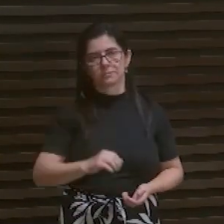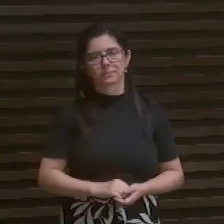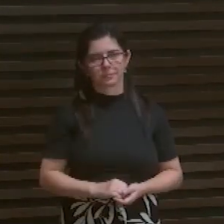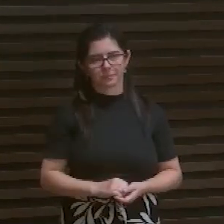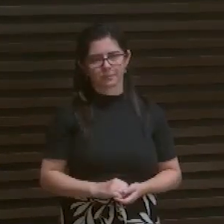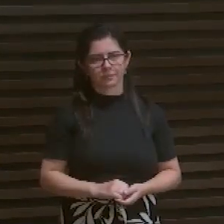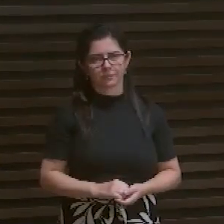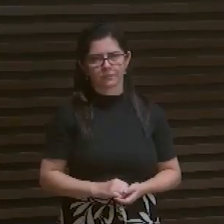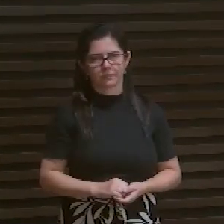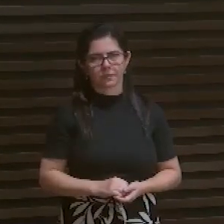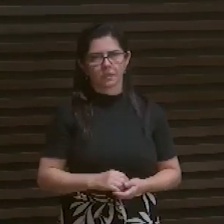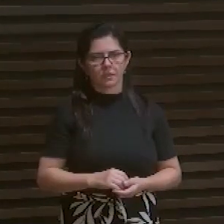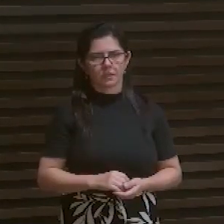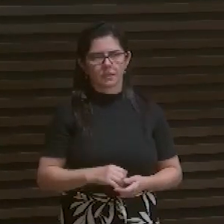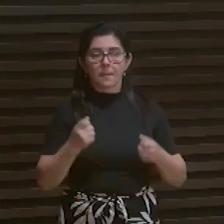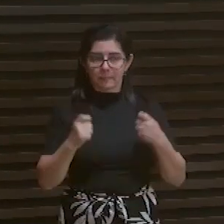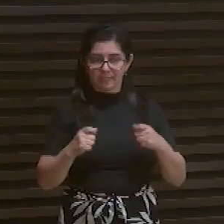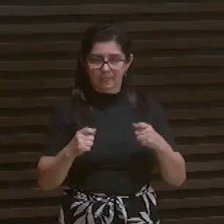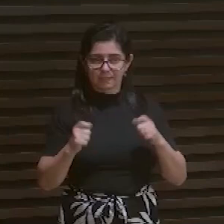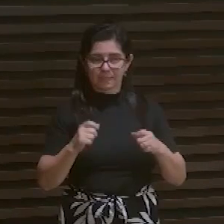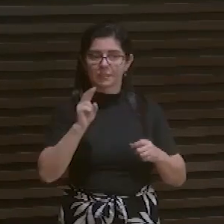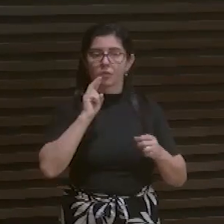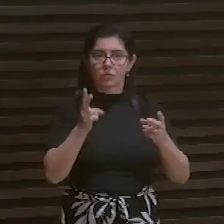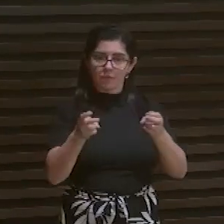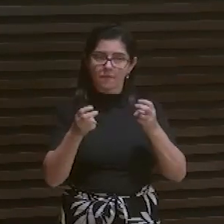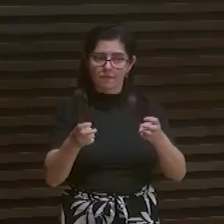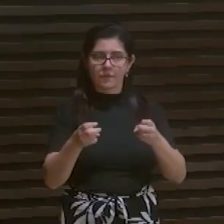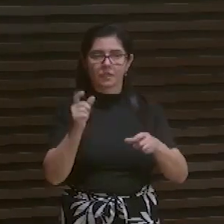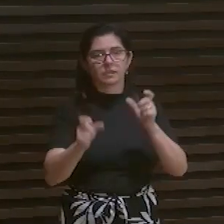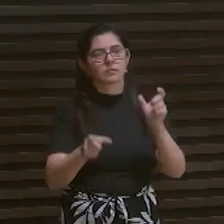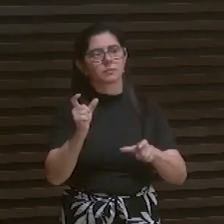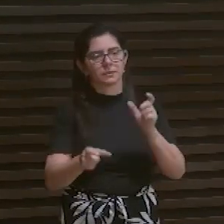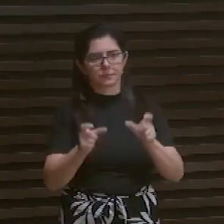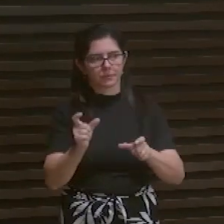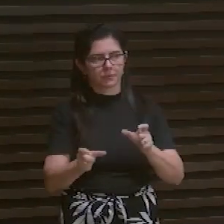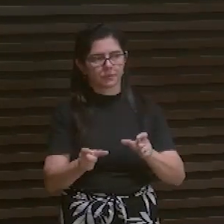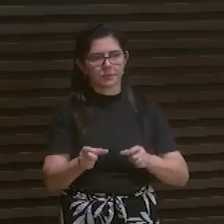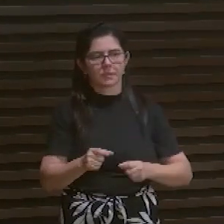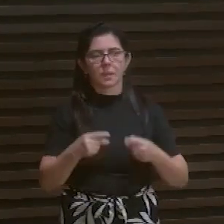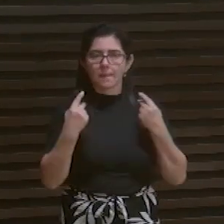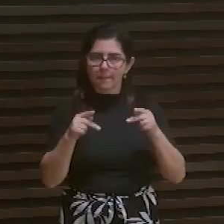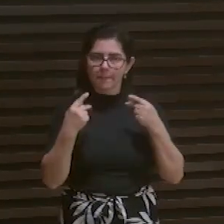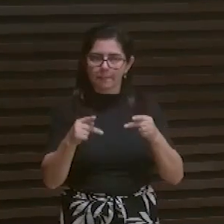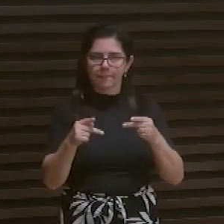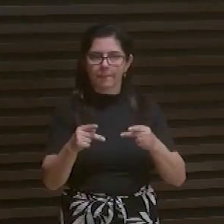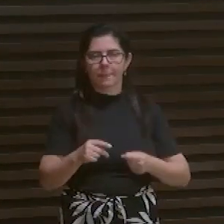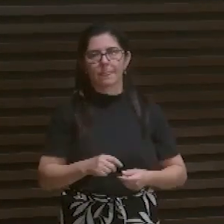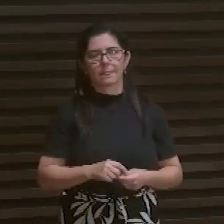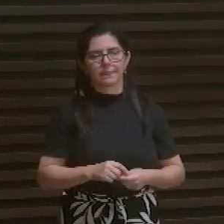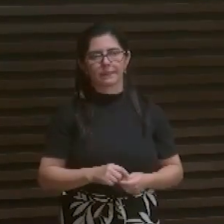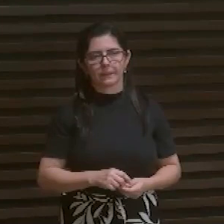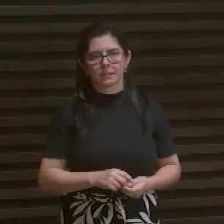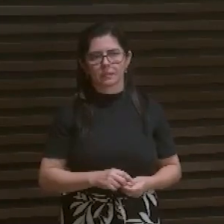A gente precisa enxergar os homens com essa ótica. Uma coisa é eu me sentir